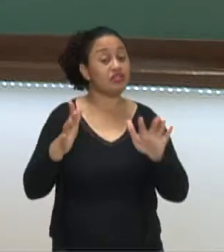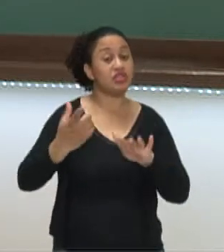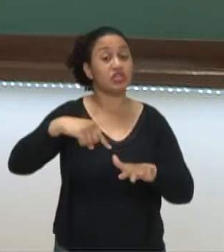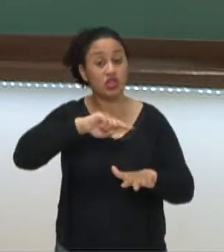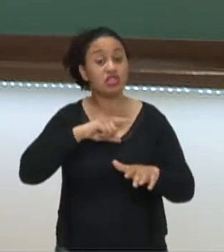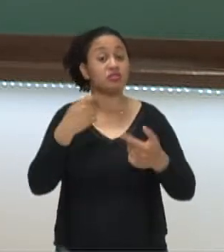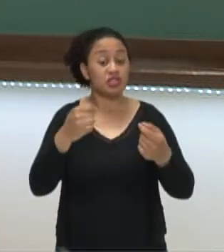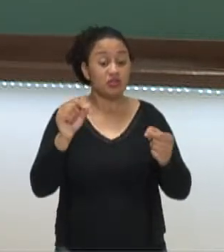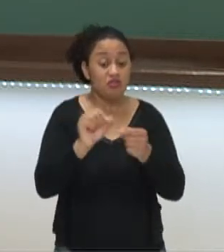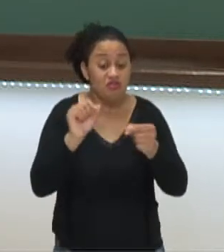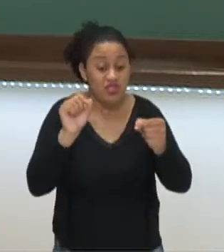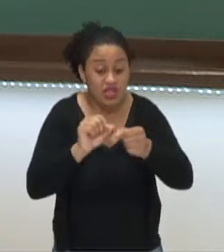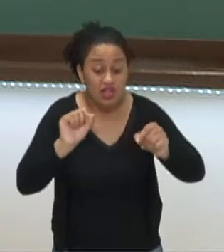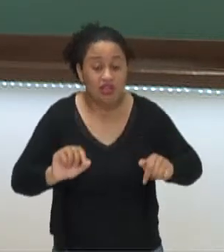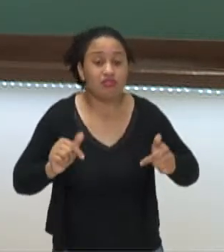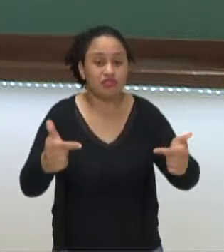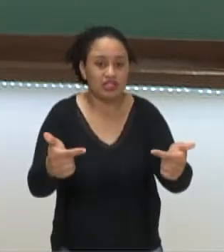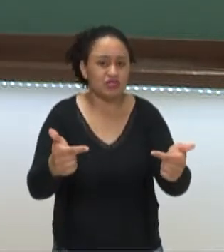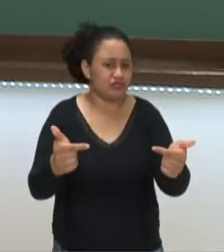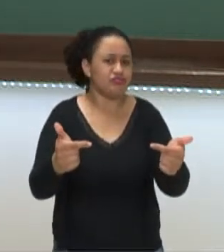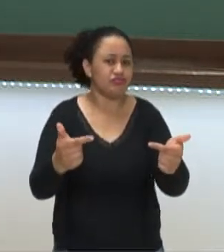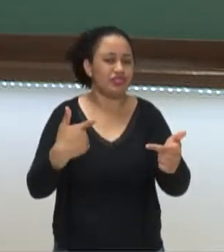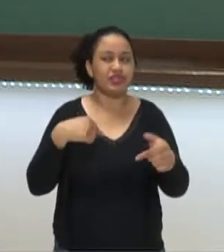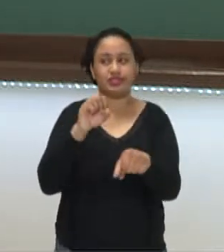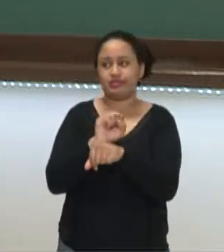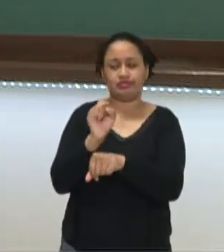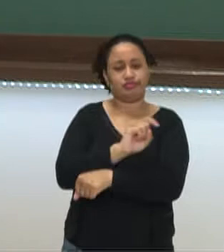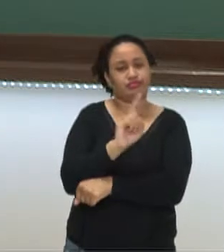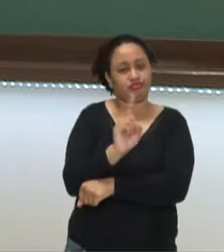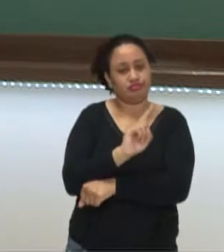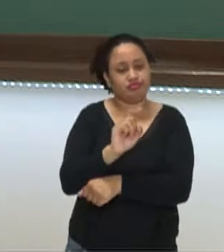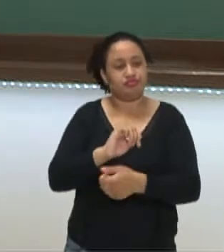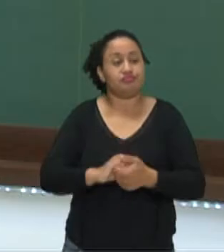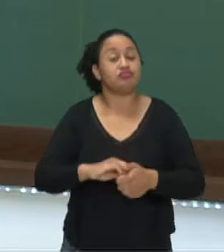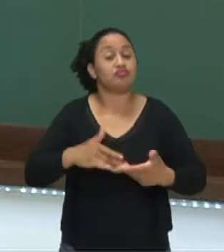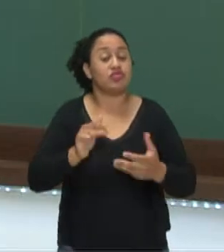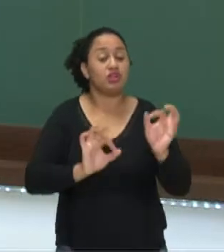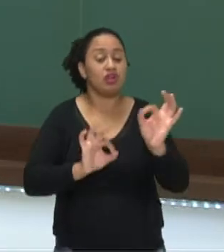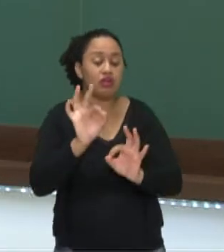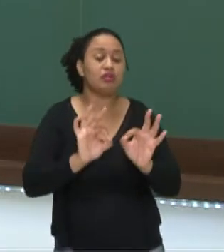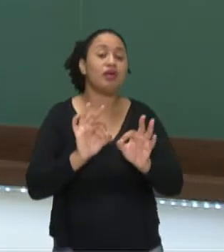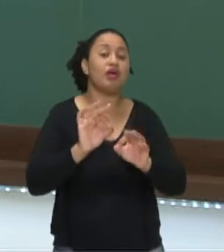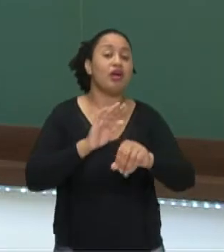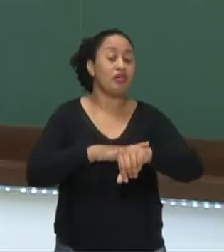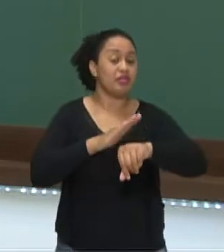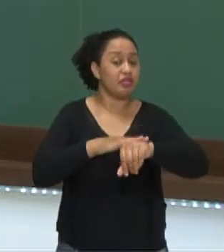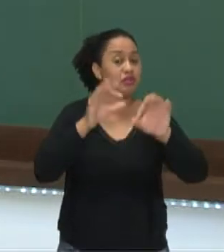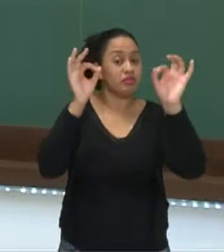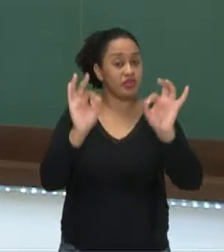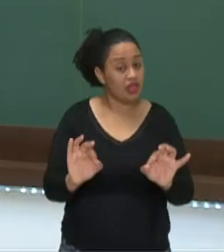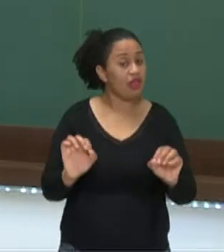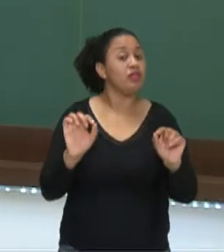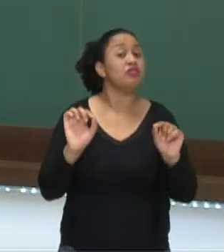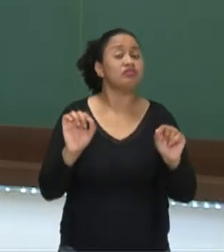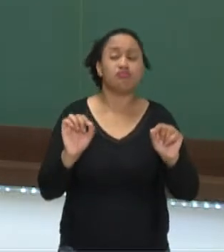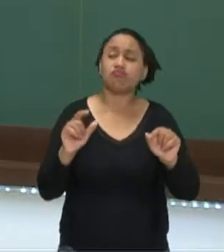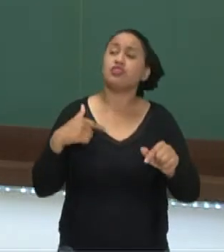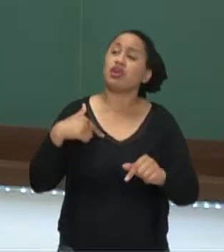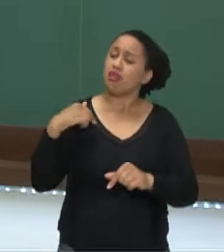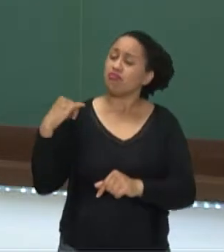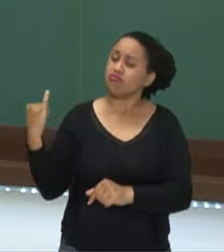atrás, fazer acontecer, não esperar. Então, gerenciar bem o tempo, falando dessa maneira, é